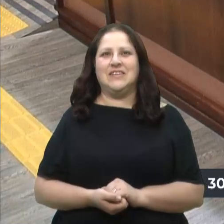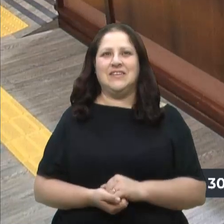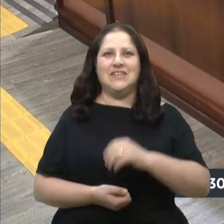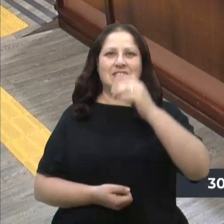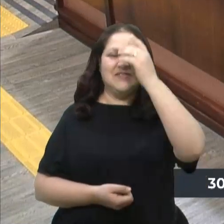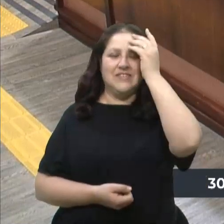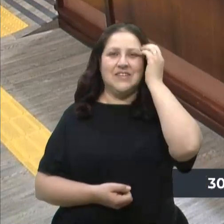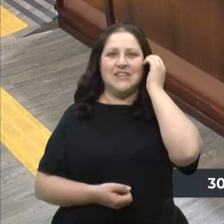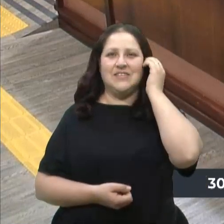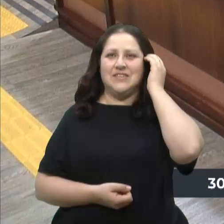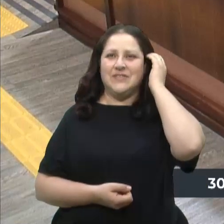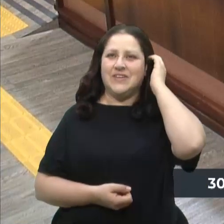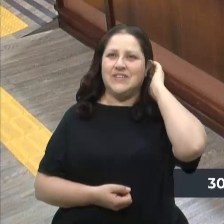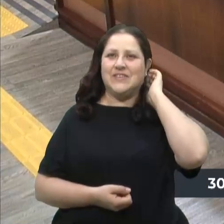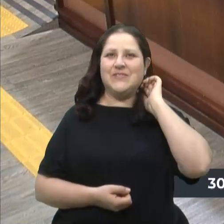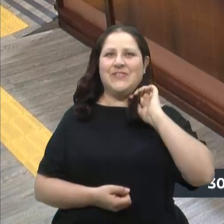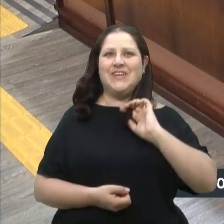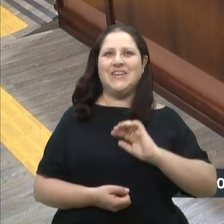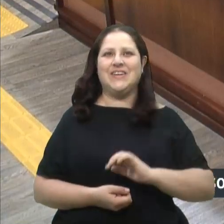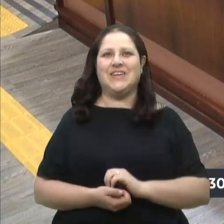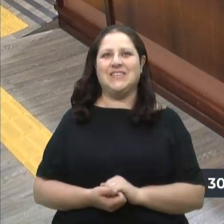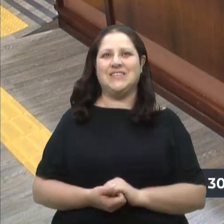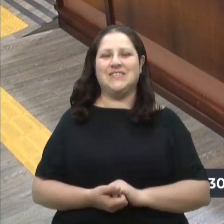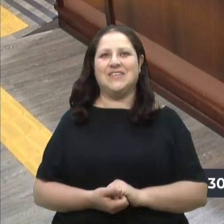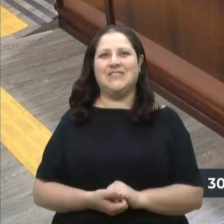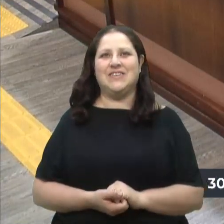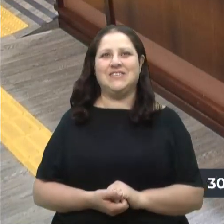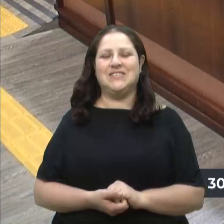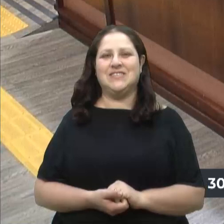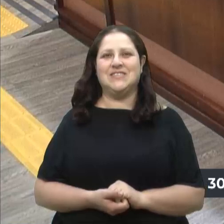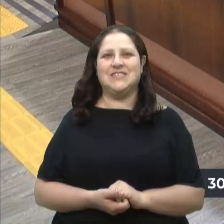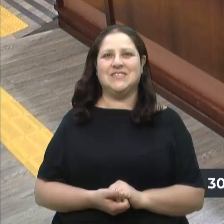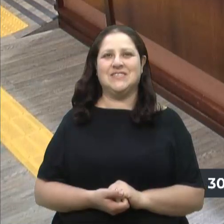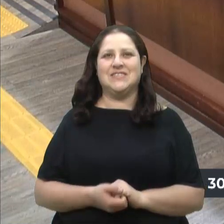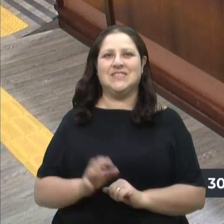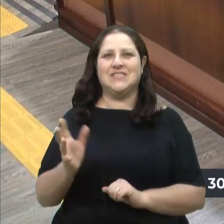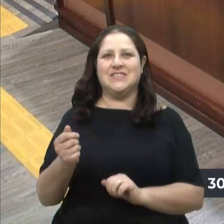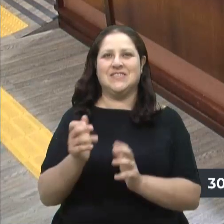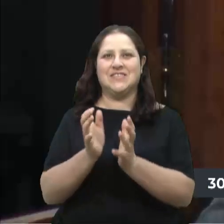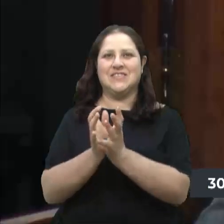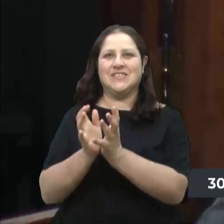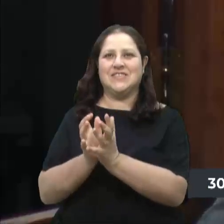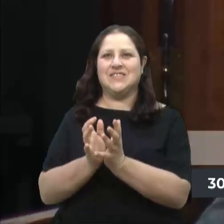Senhor presidente, membros da mesa, queridos colegas,